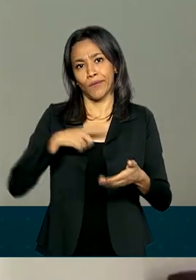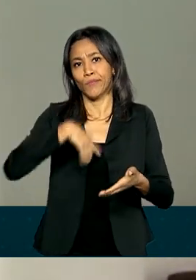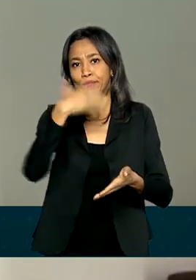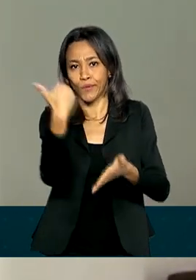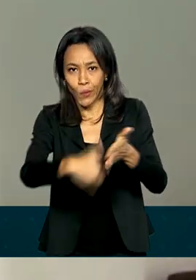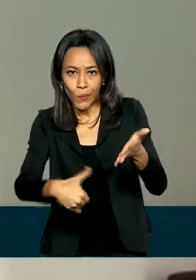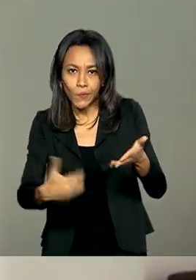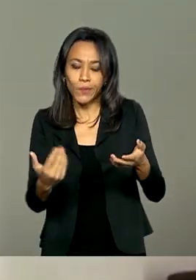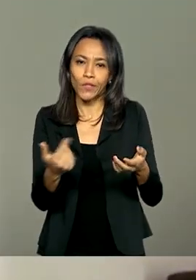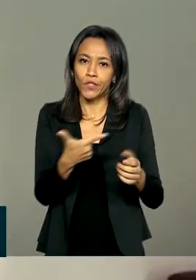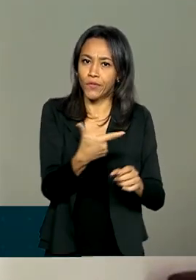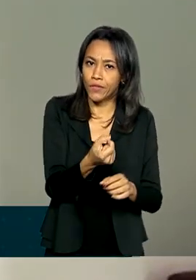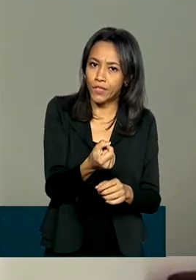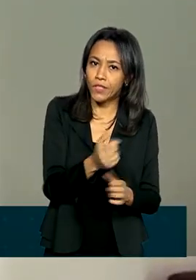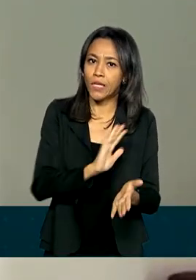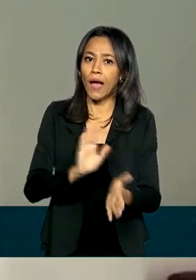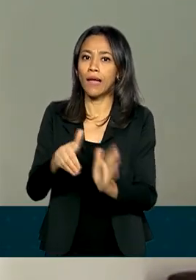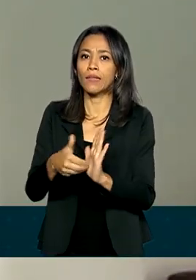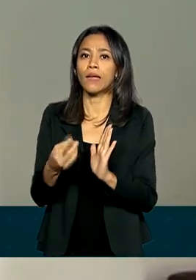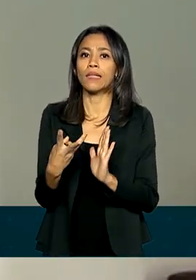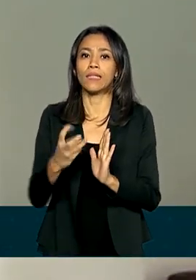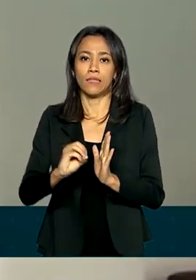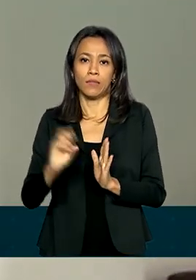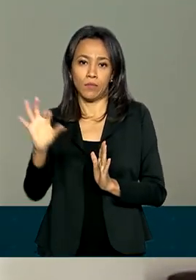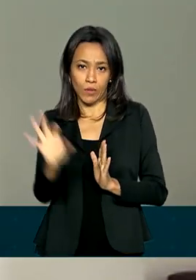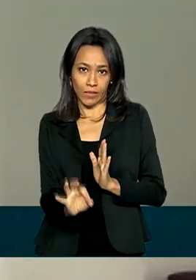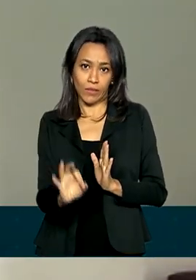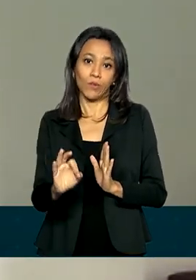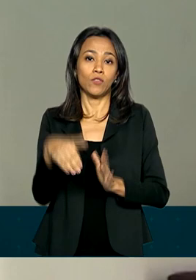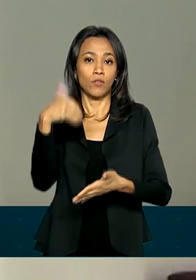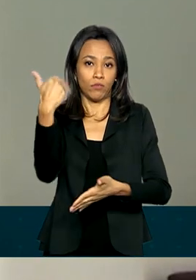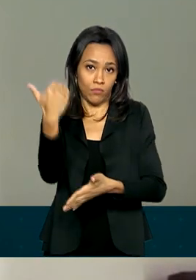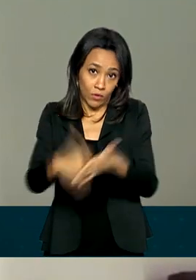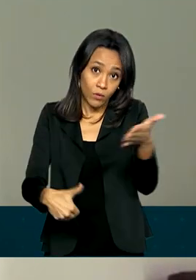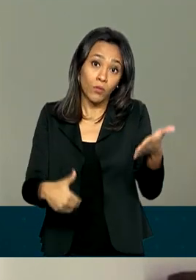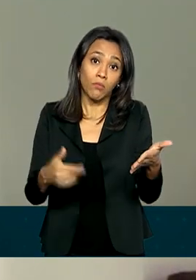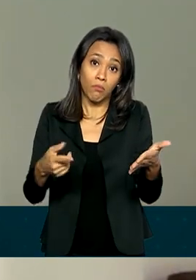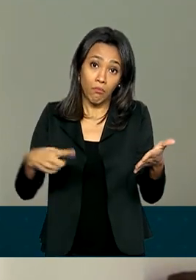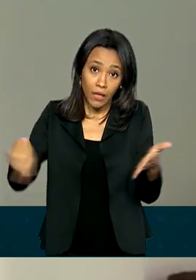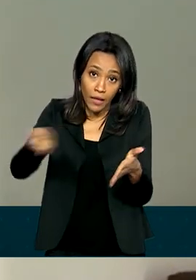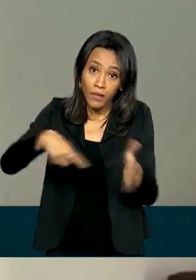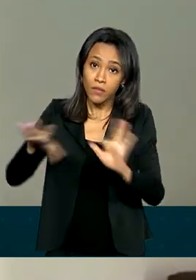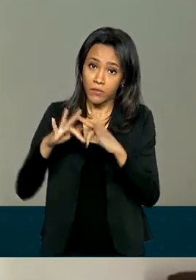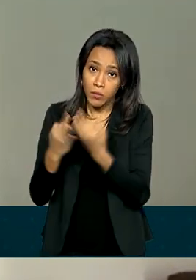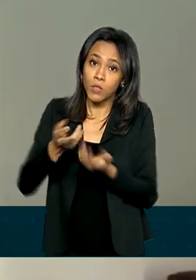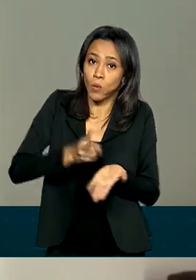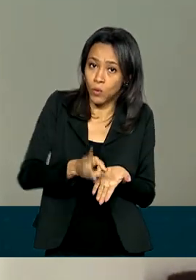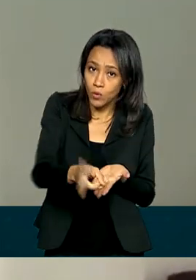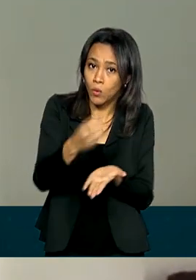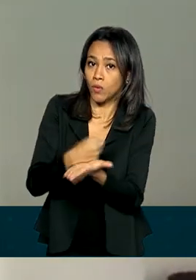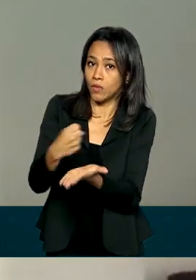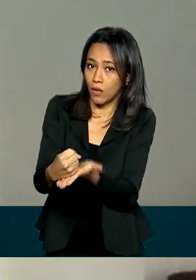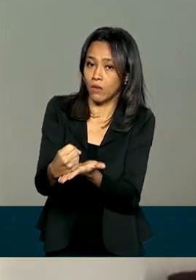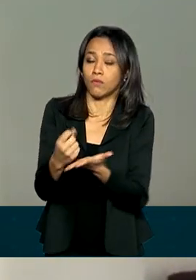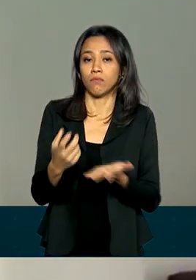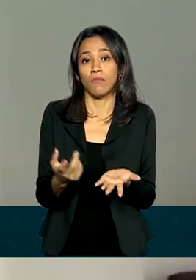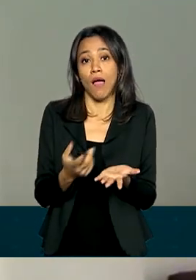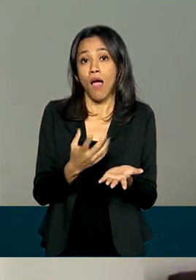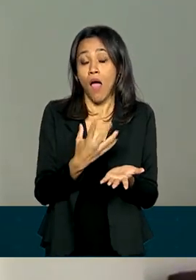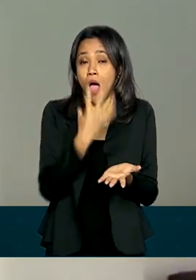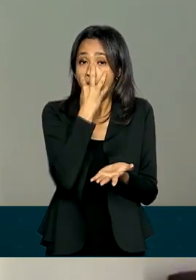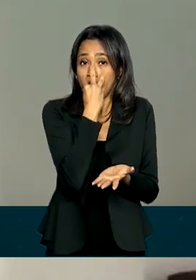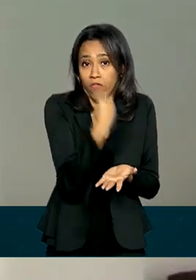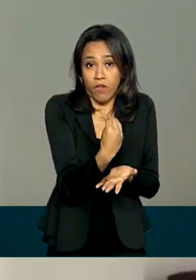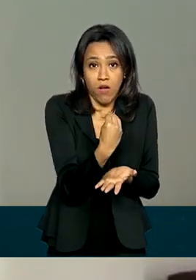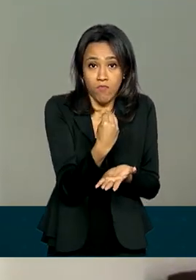dando de 20% a 30% de desconto para continuar. Apesar da van não estar rodando,